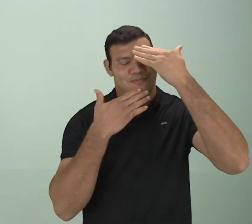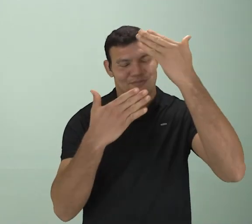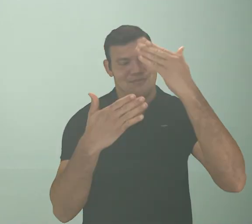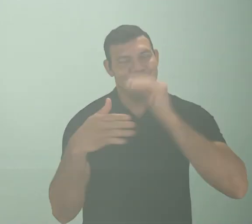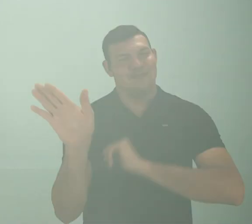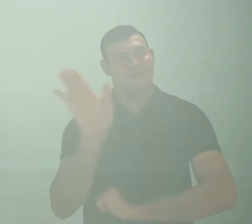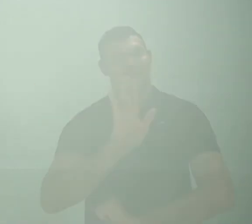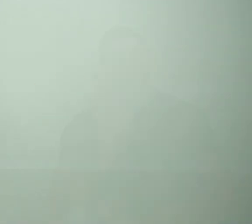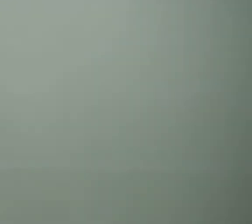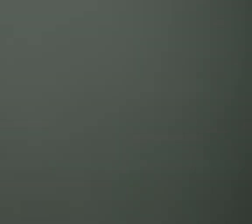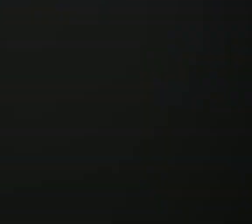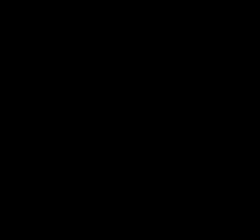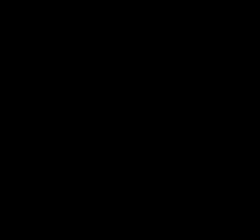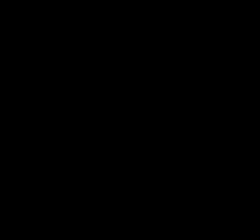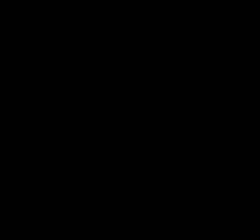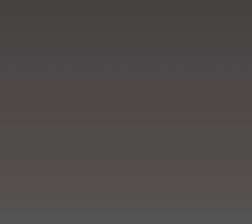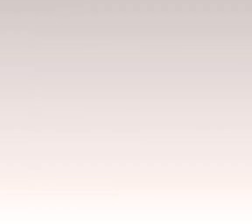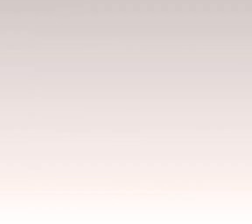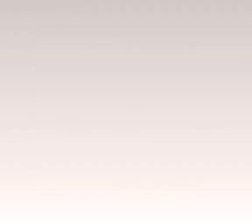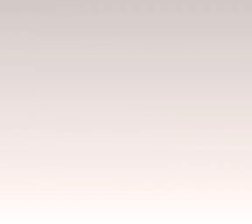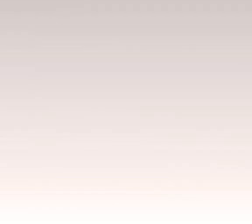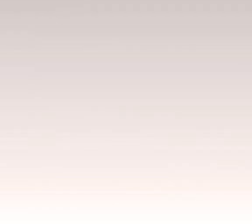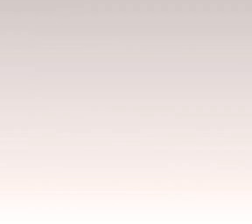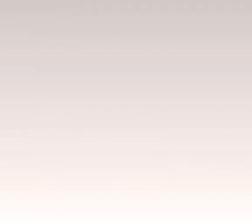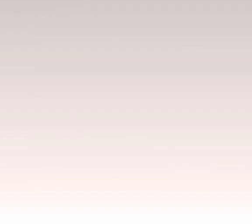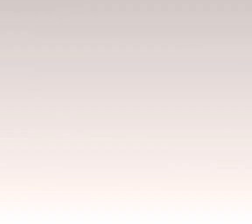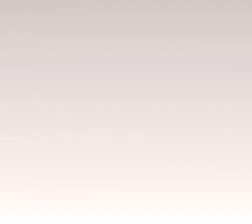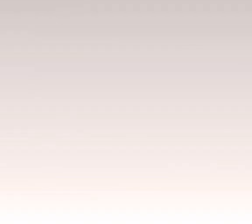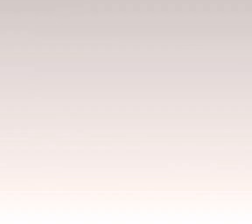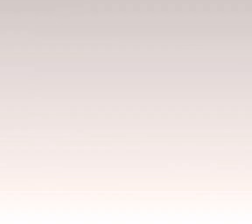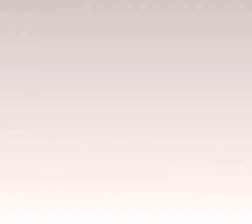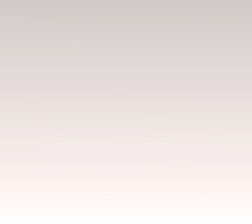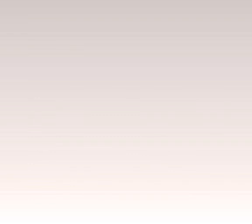bye bye e